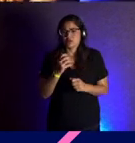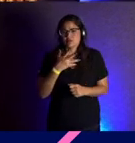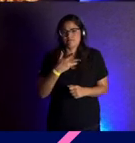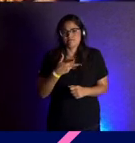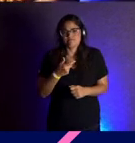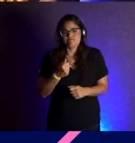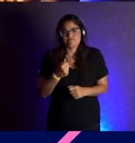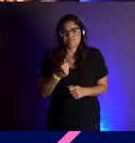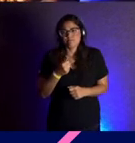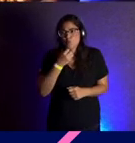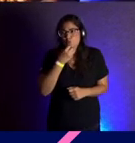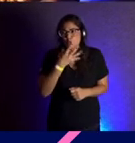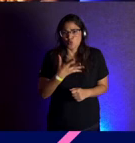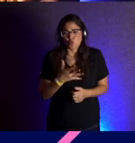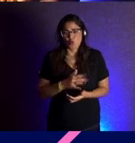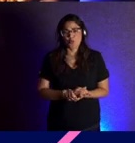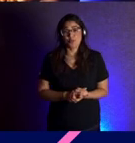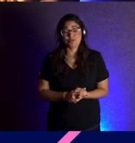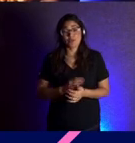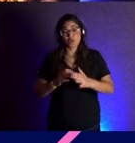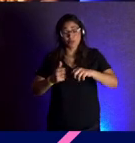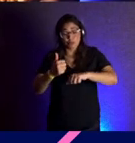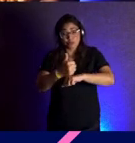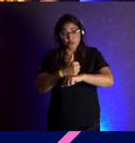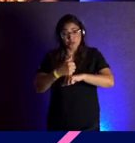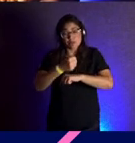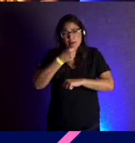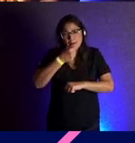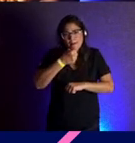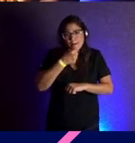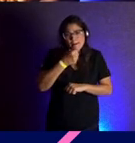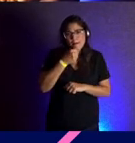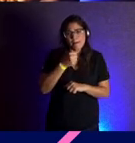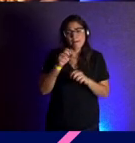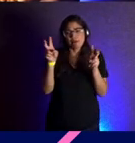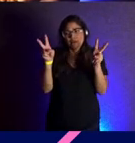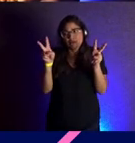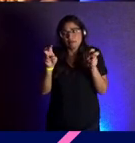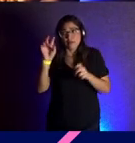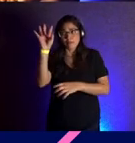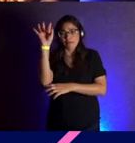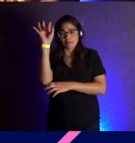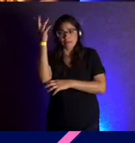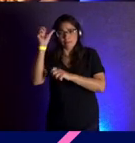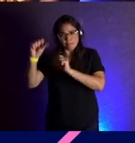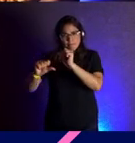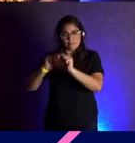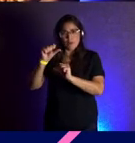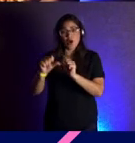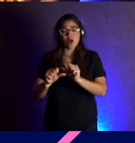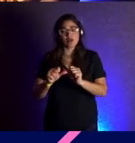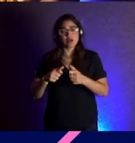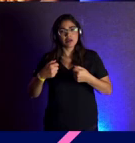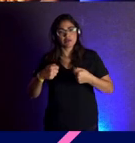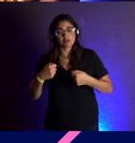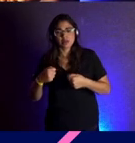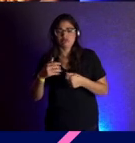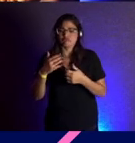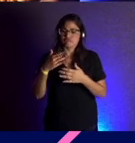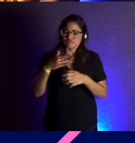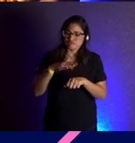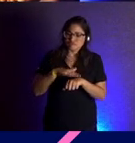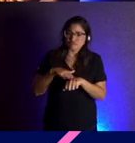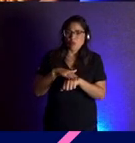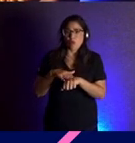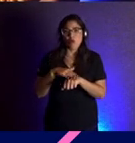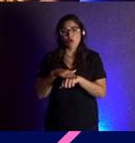que o papel do jornalismo nas mudanças climáticas. Eu acho que a gente vai ter oportunidade de conversar mais sobre isso, mas eu queria que o Jean